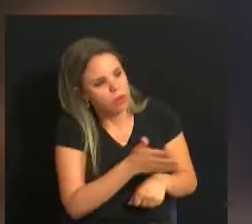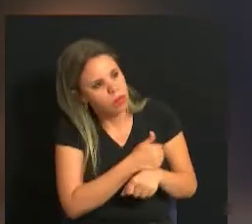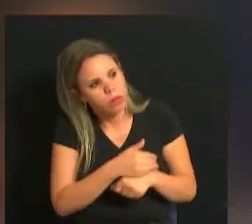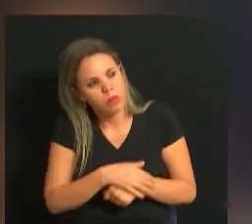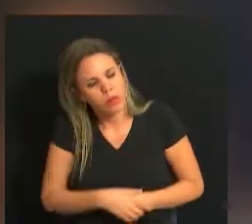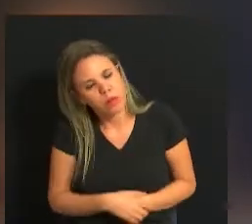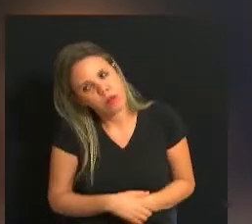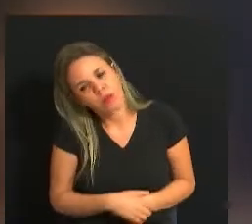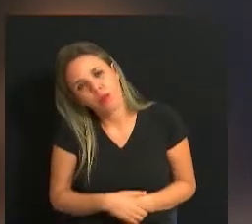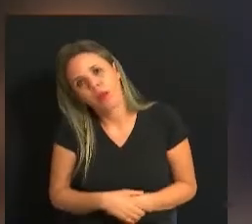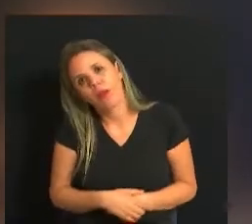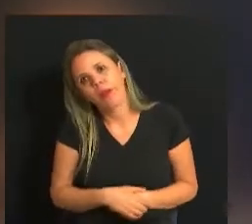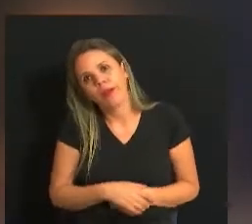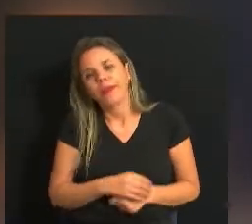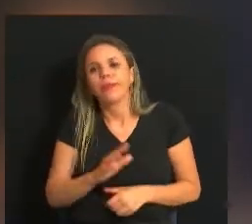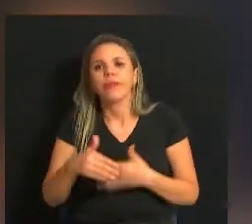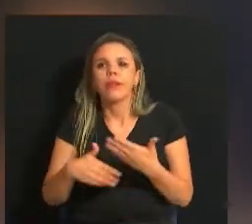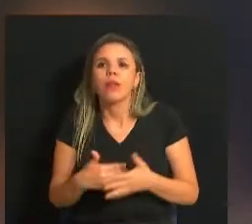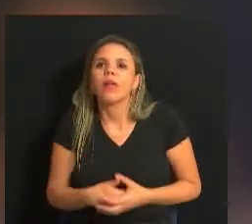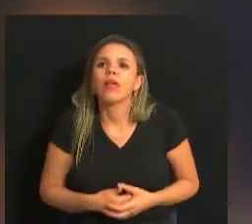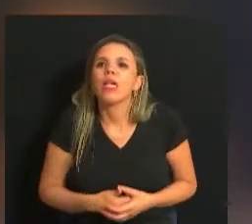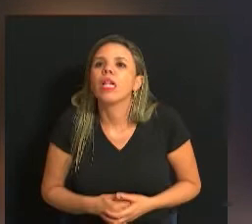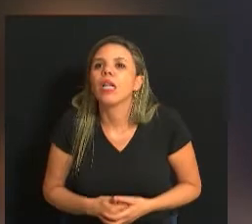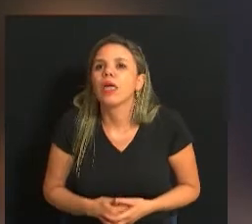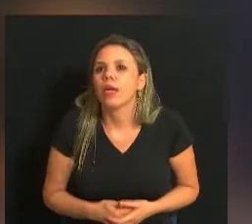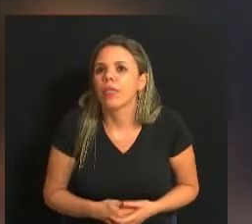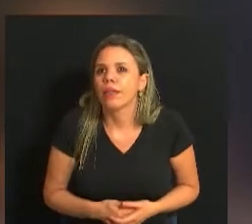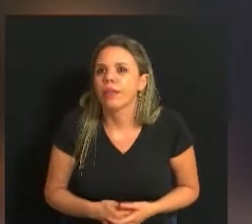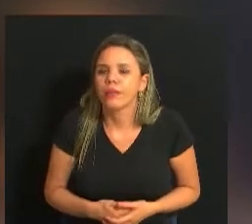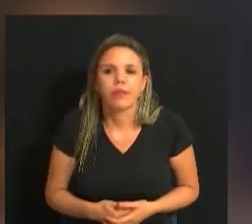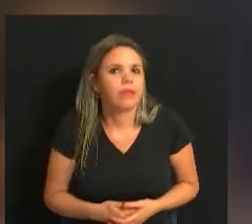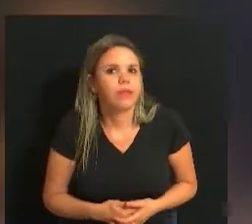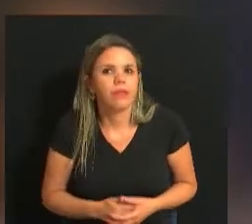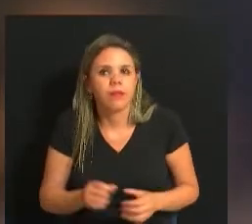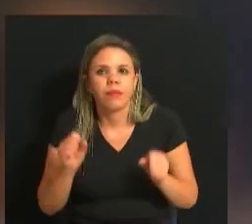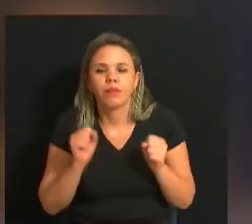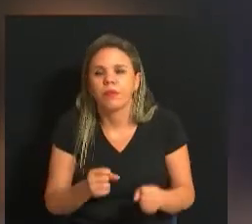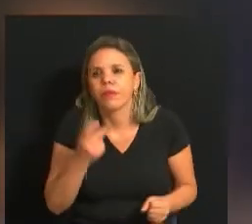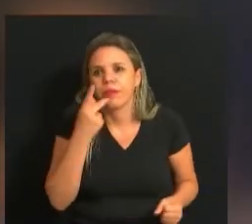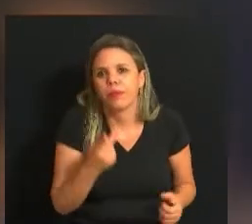Assim, enfim, é um tema recorrente, mas é a partir daí que eu posso dizer